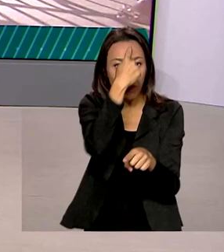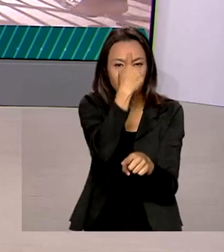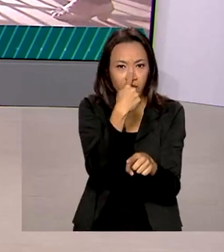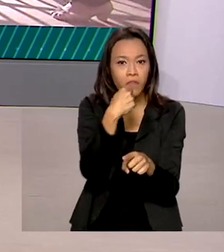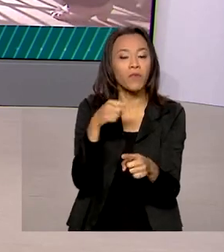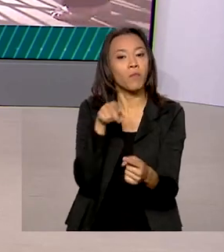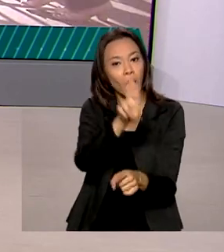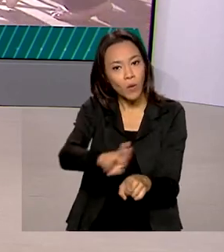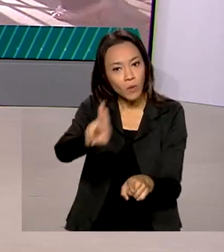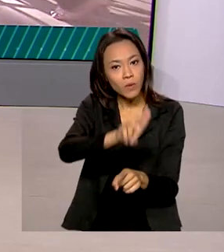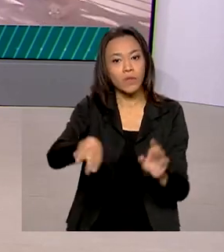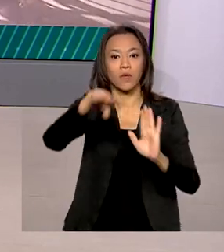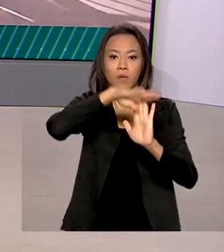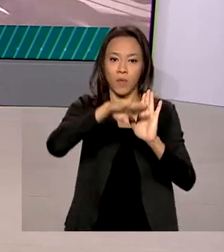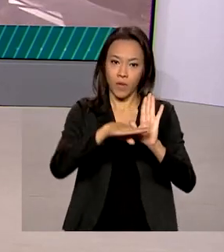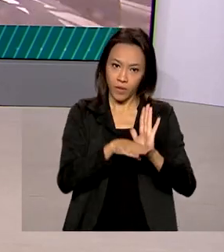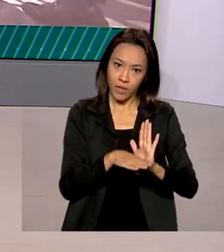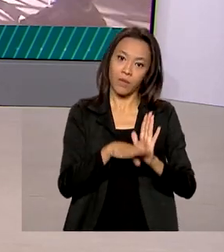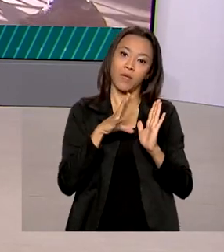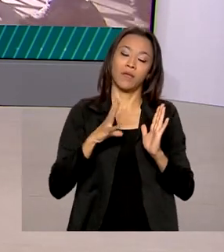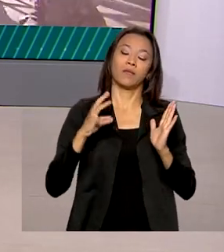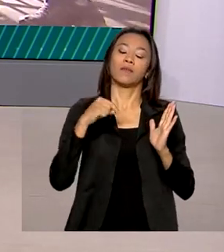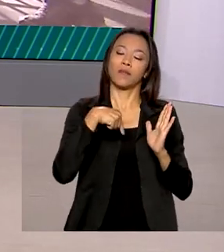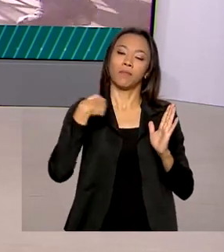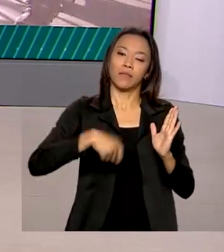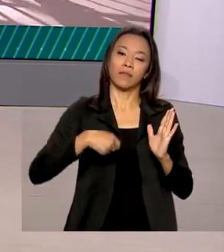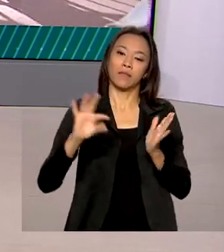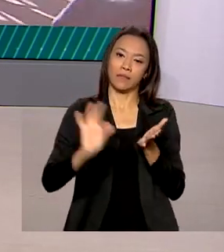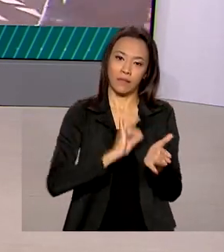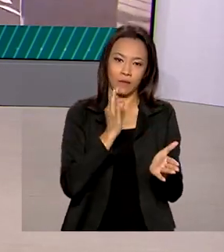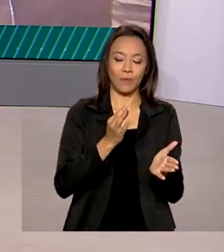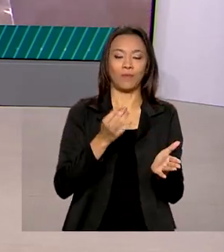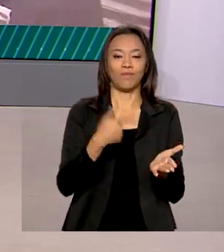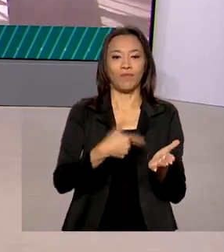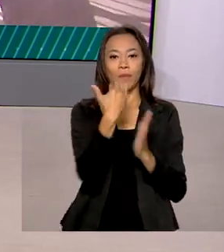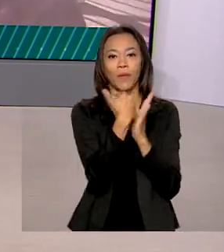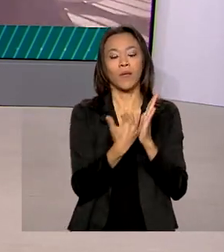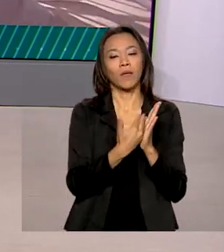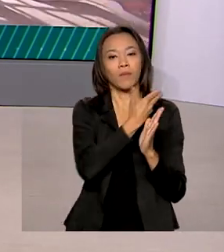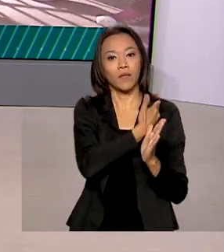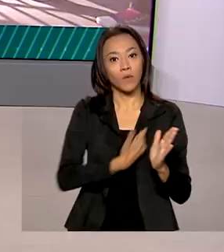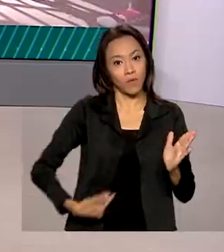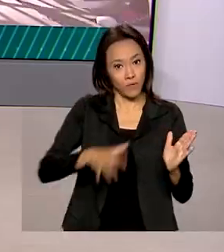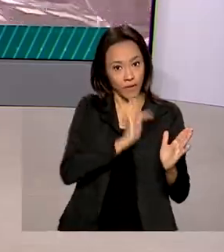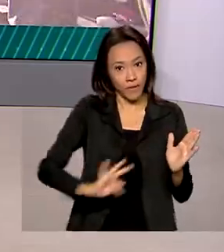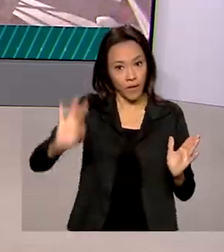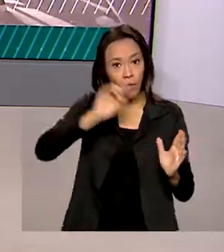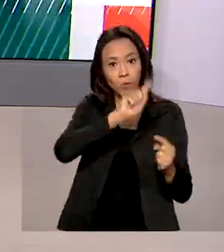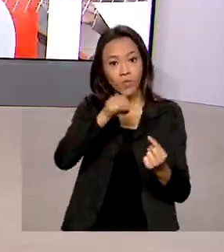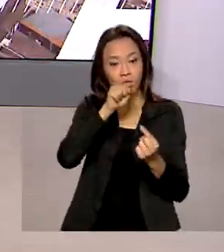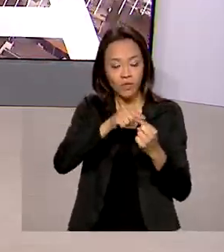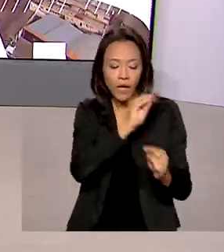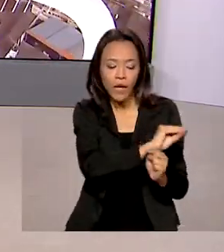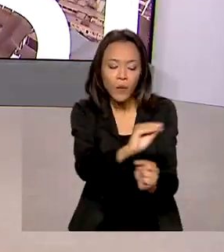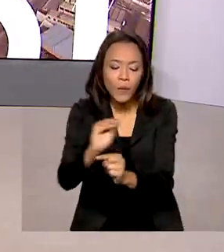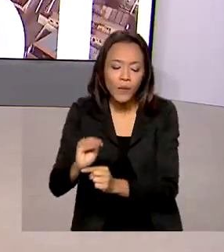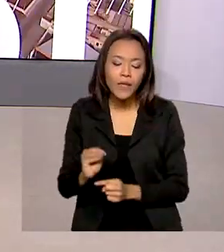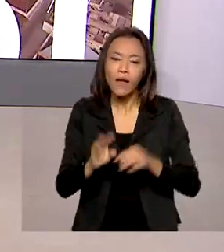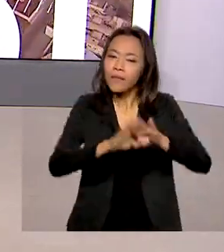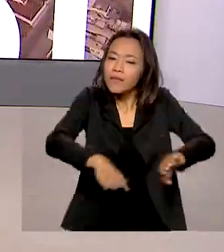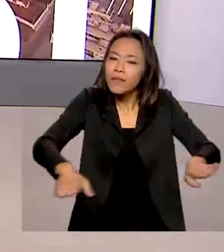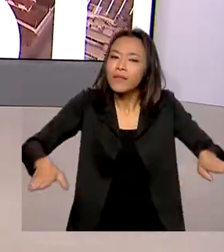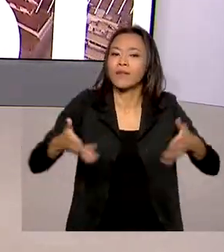no Cadastro Único para Programas Sociais do Governo Federal. O objetivo do Criança Feliz é aumentar os cuidados com a primeira